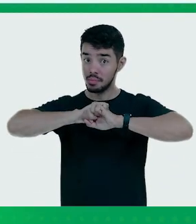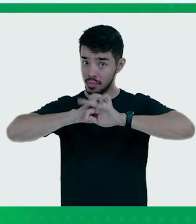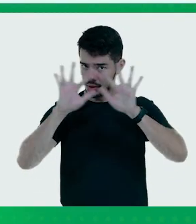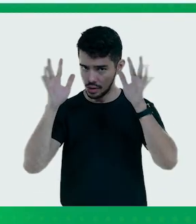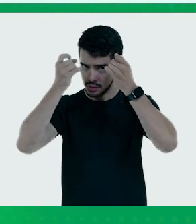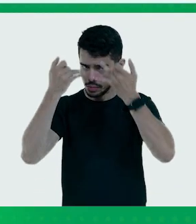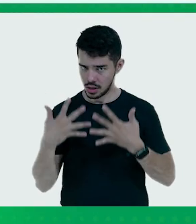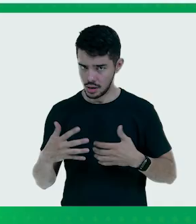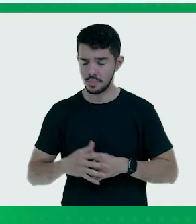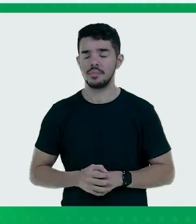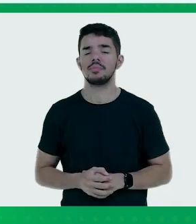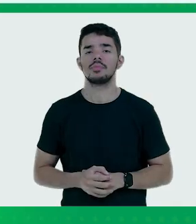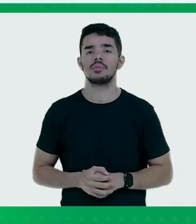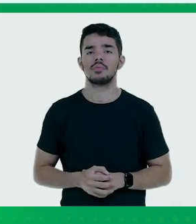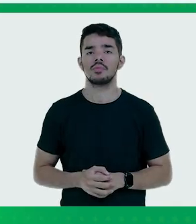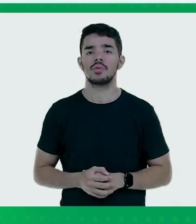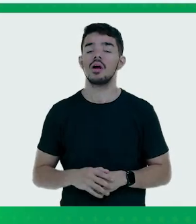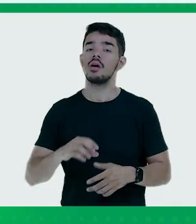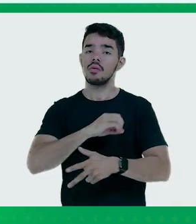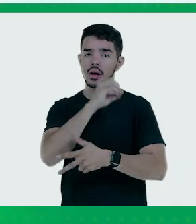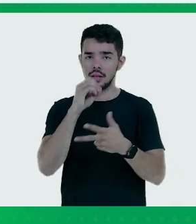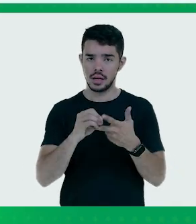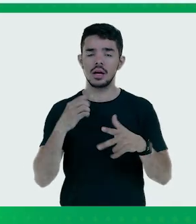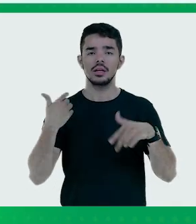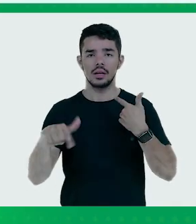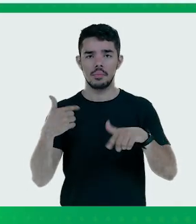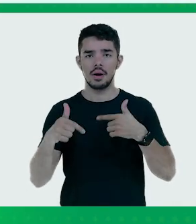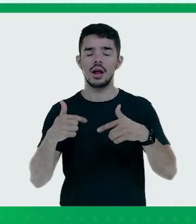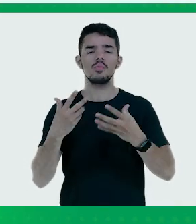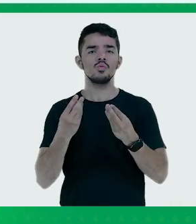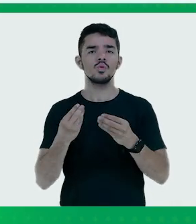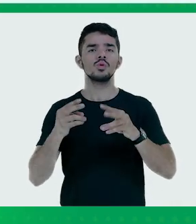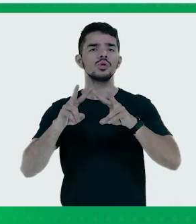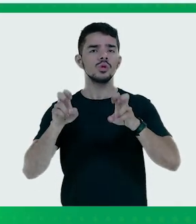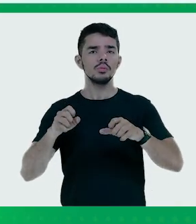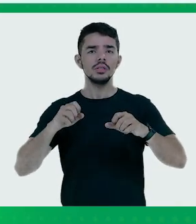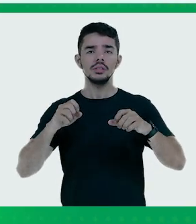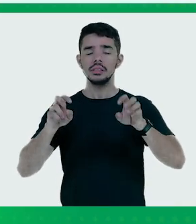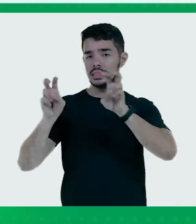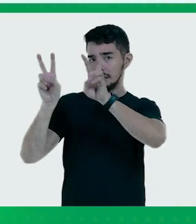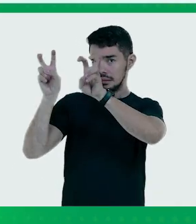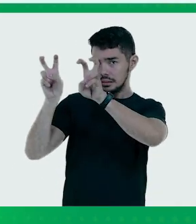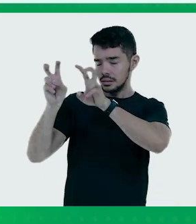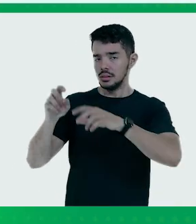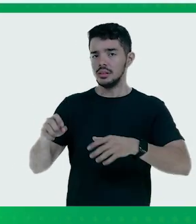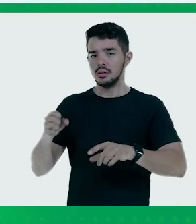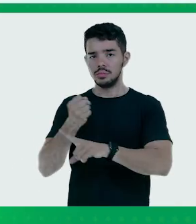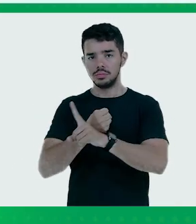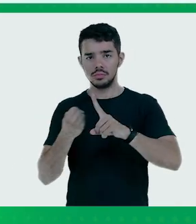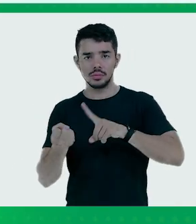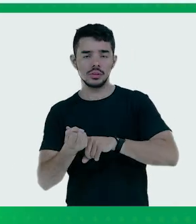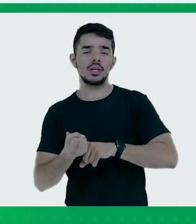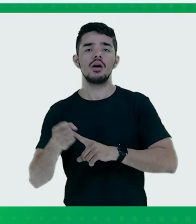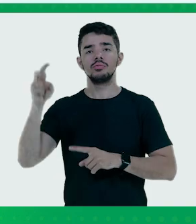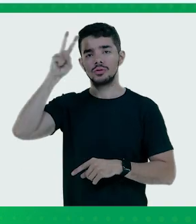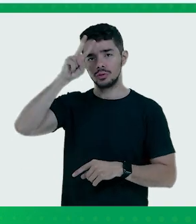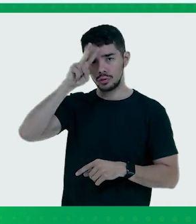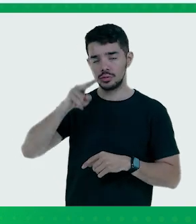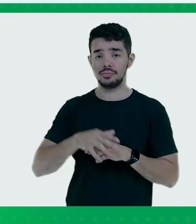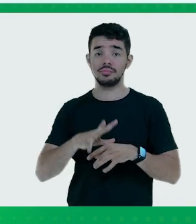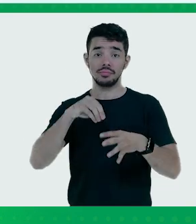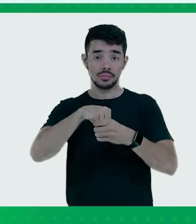O Enem, inclusive, trabalha muito com temática social e temática histórica. Dentro do contexto